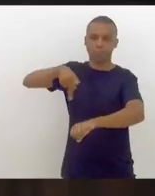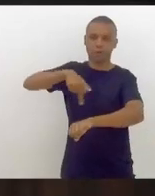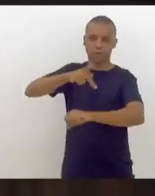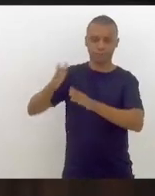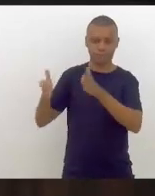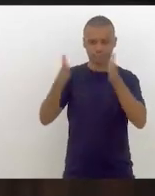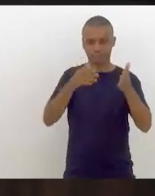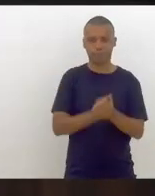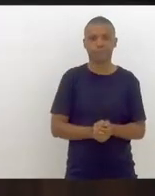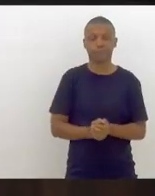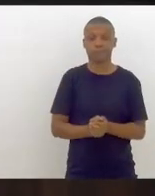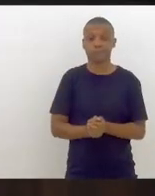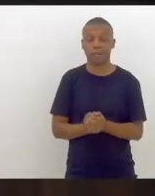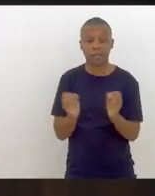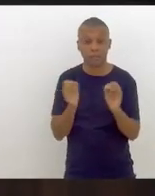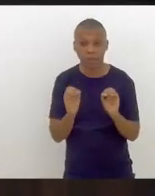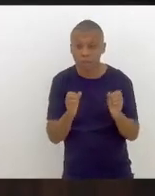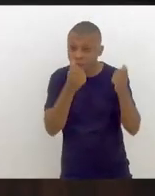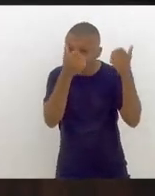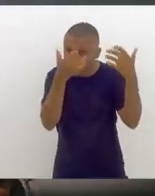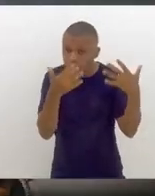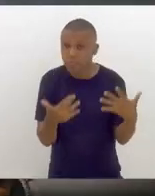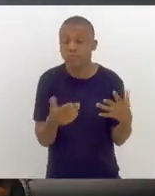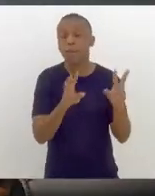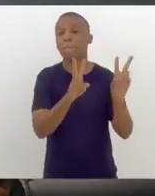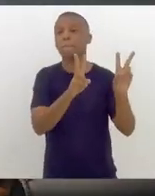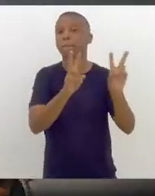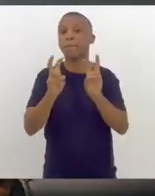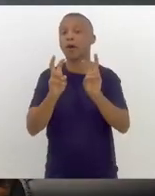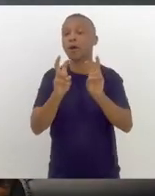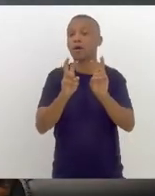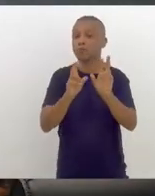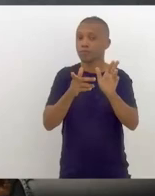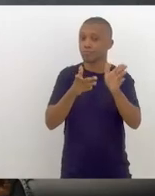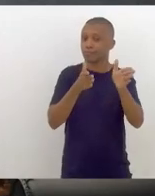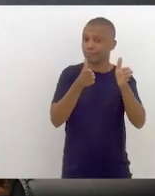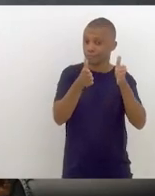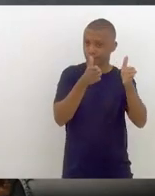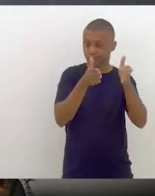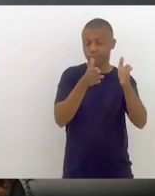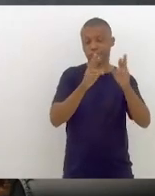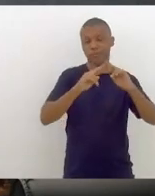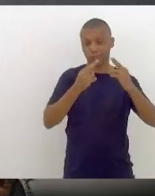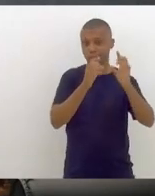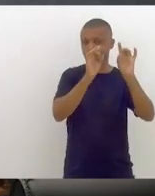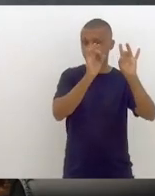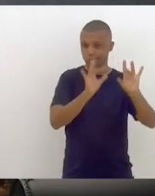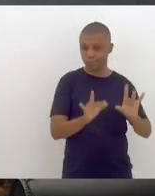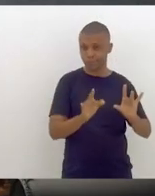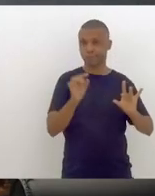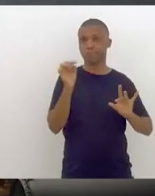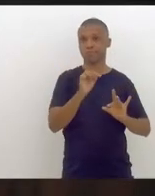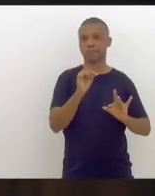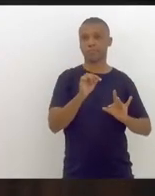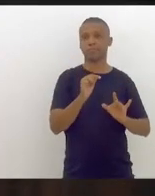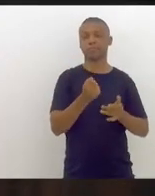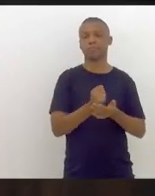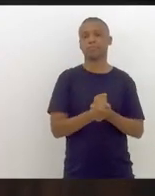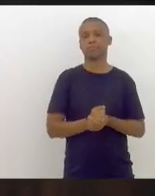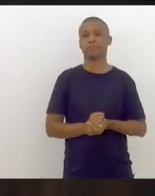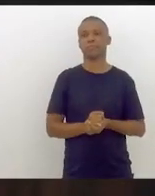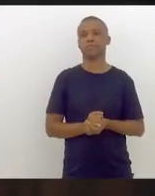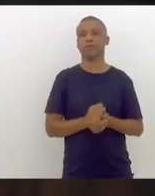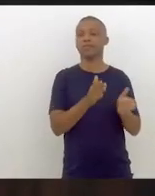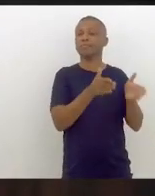nada mais havendo a tratar na ordem no expediente na sessão extraordinária do